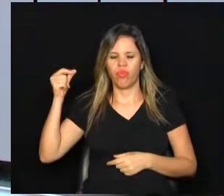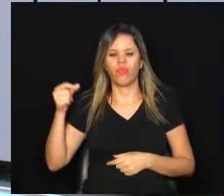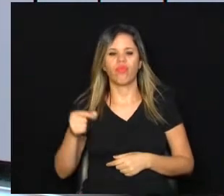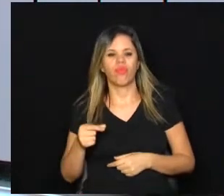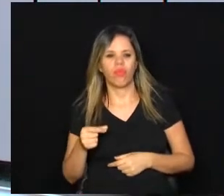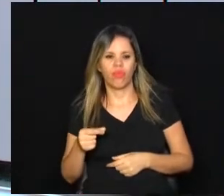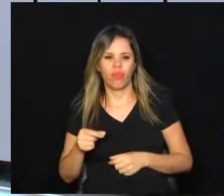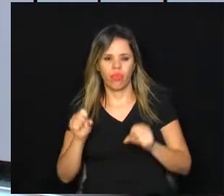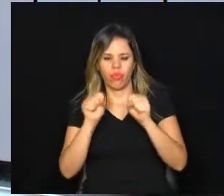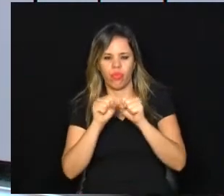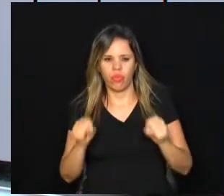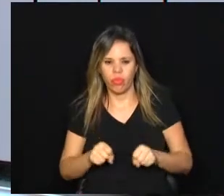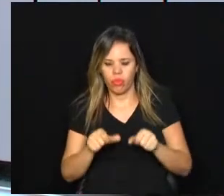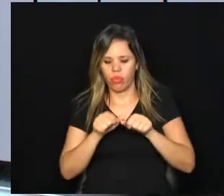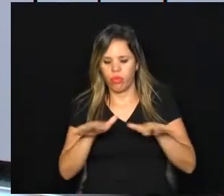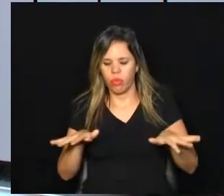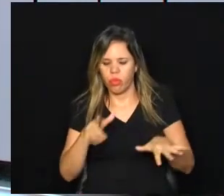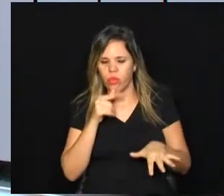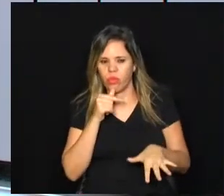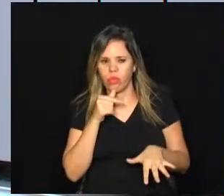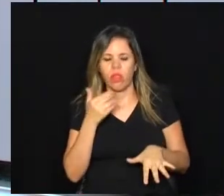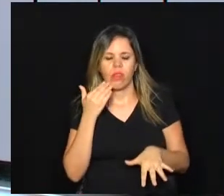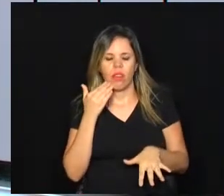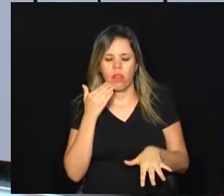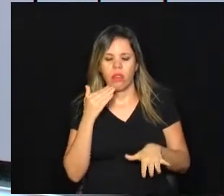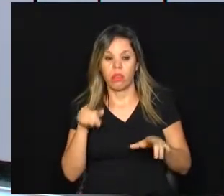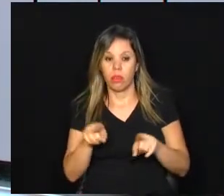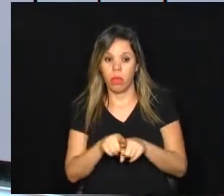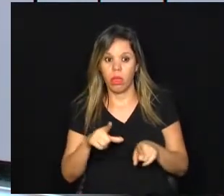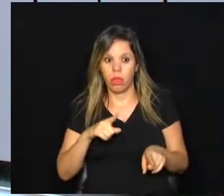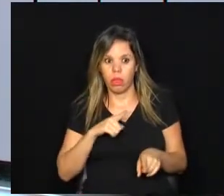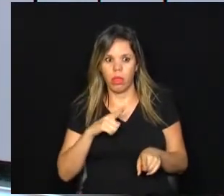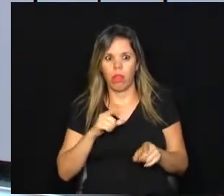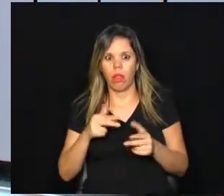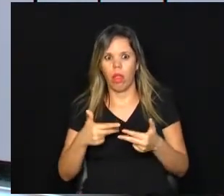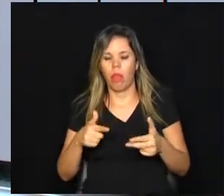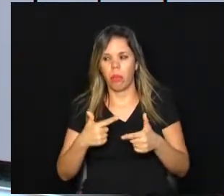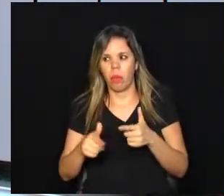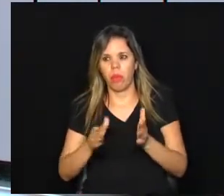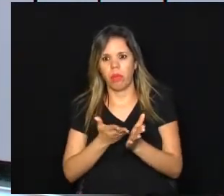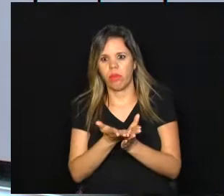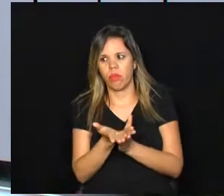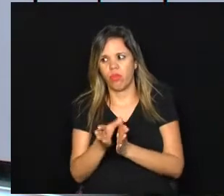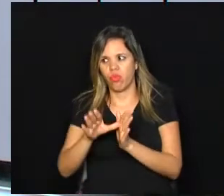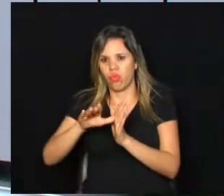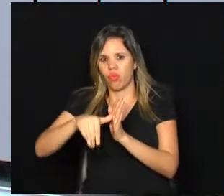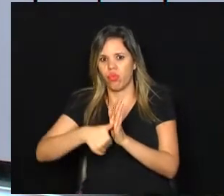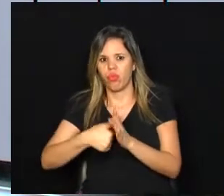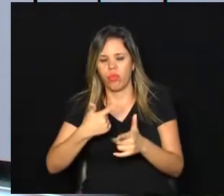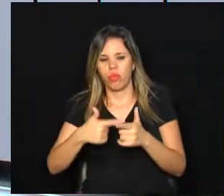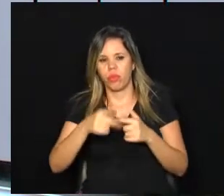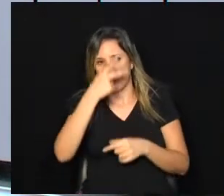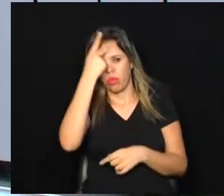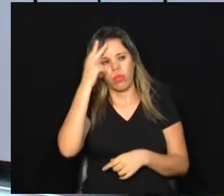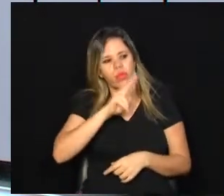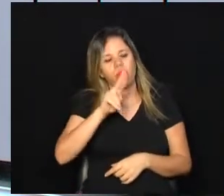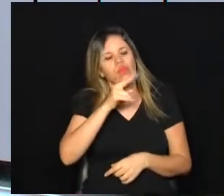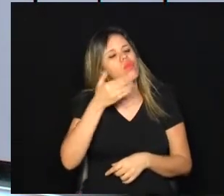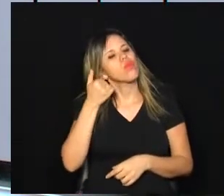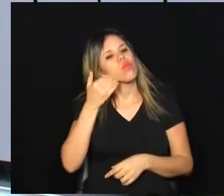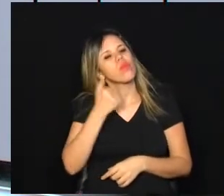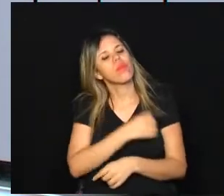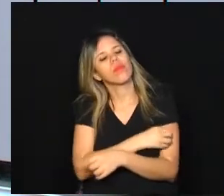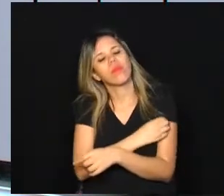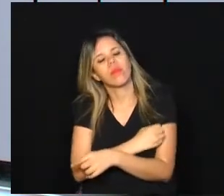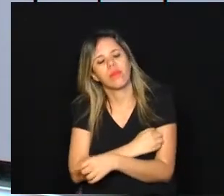no sistema de distribuição. Sim. Mas há também furtos, né? Desvios de gente que utiliza e acaba